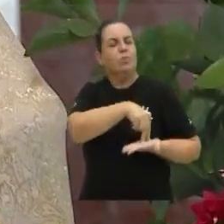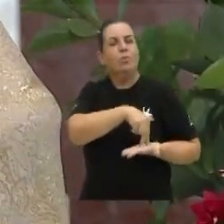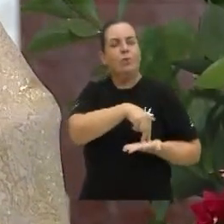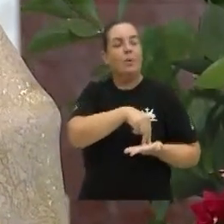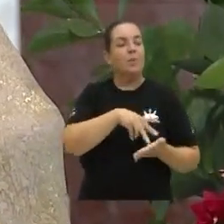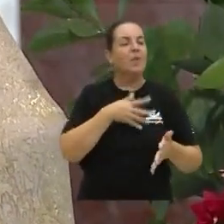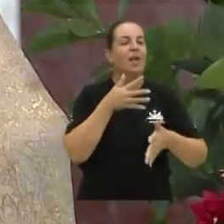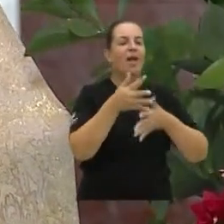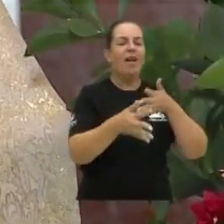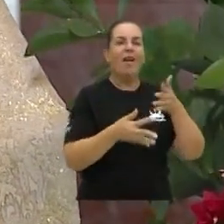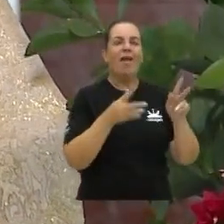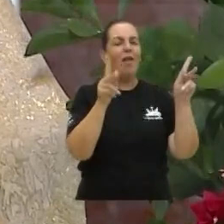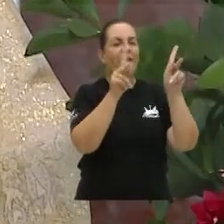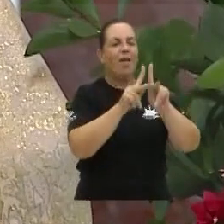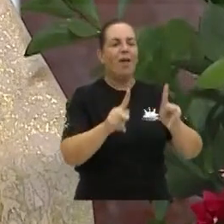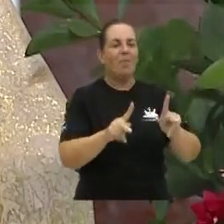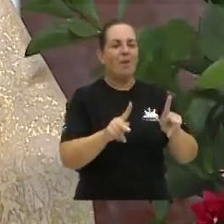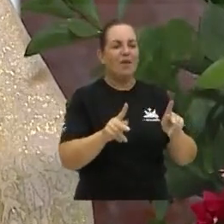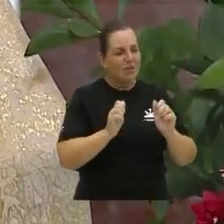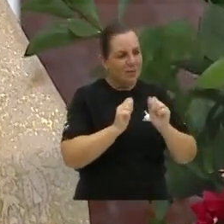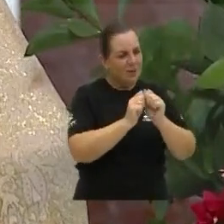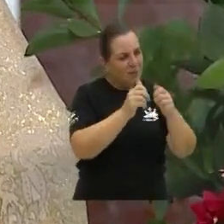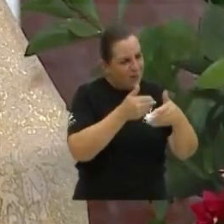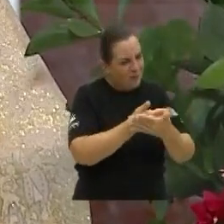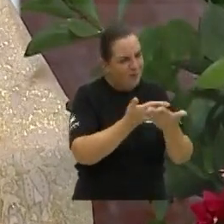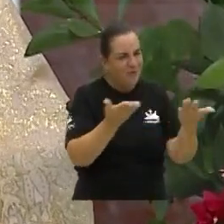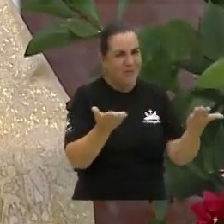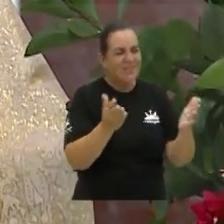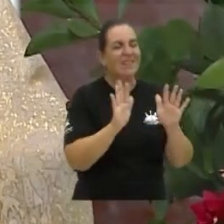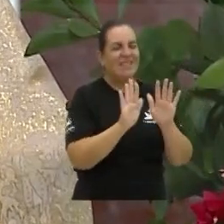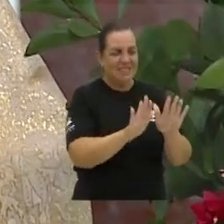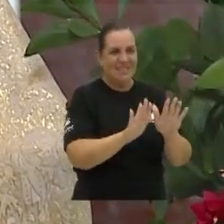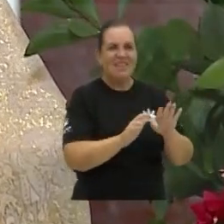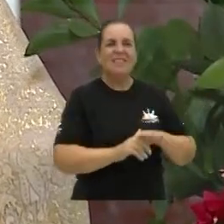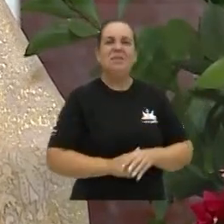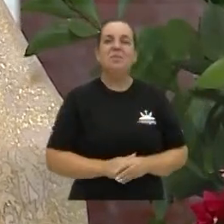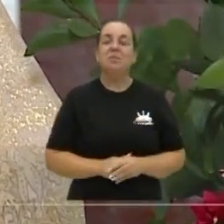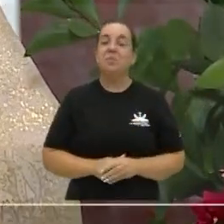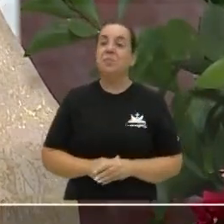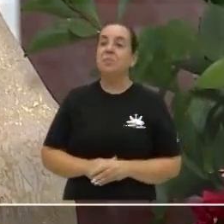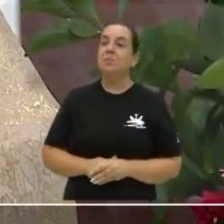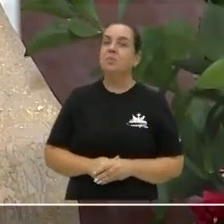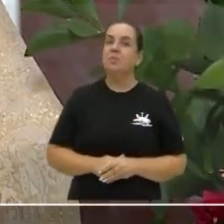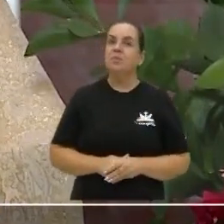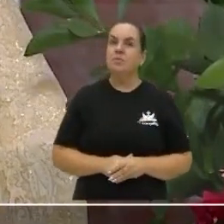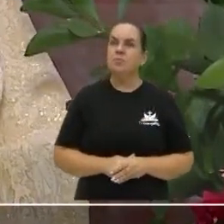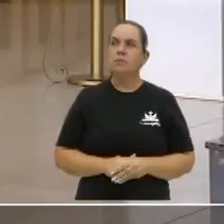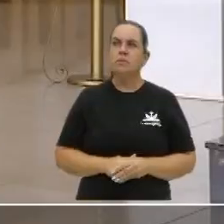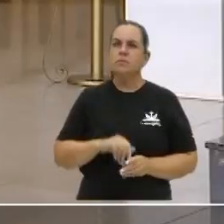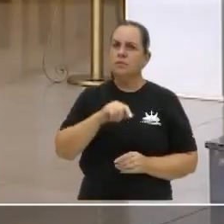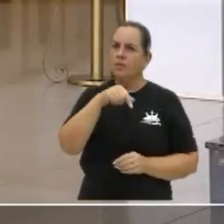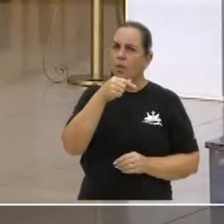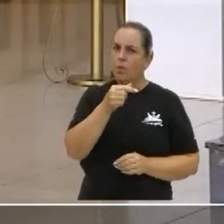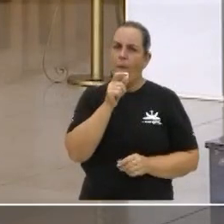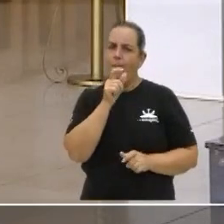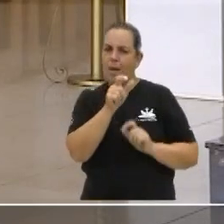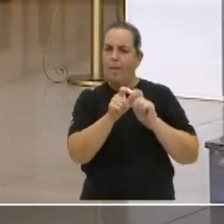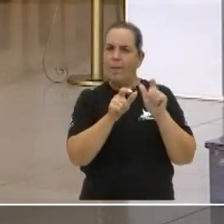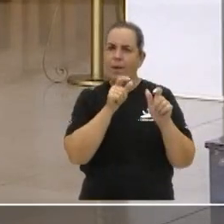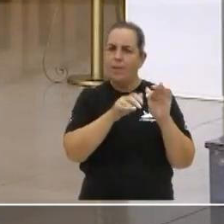a paz esteja convosco. Depois destas